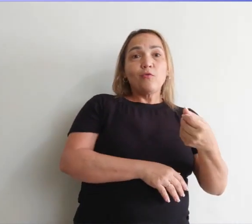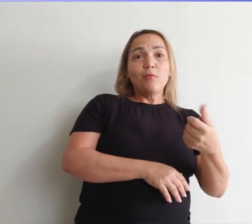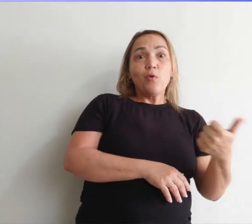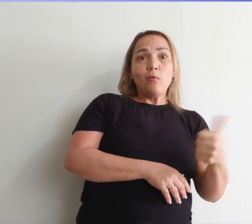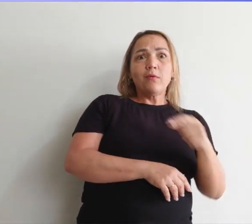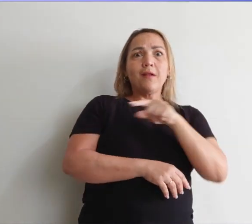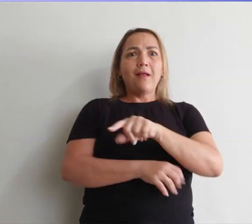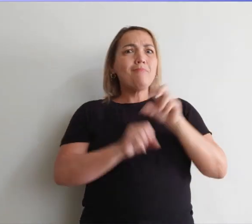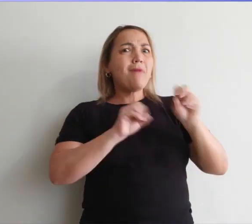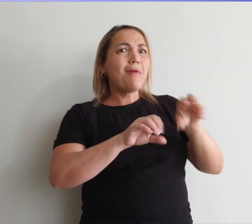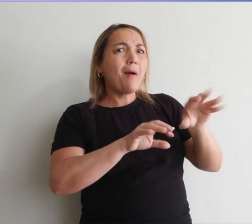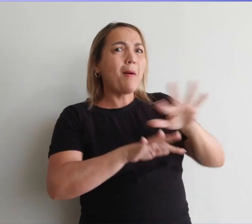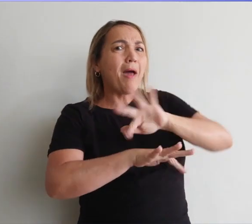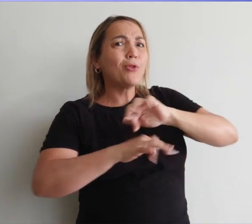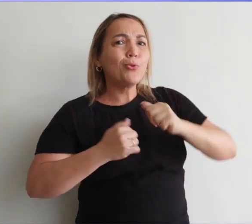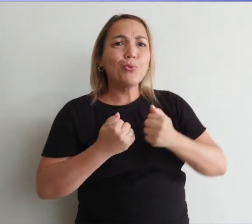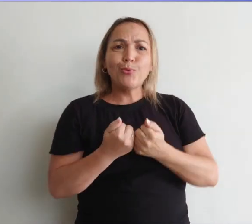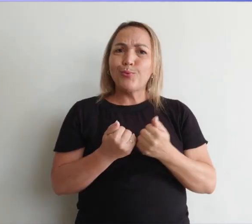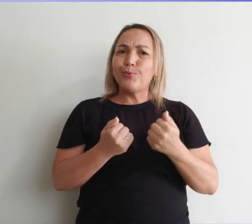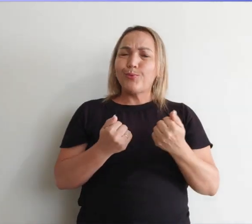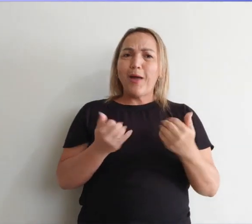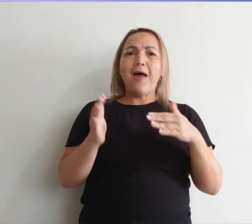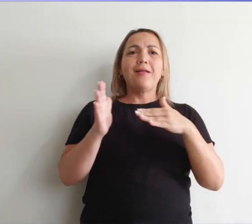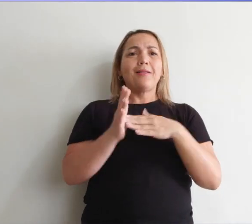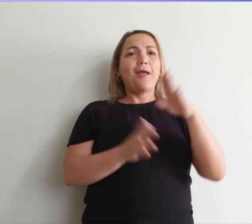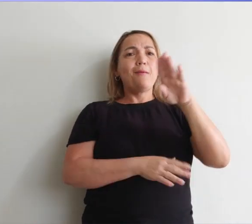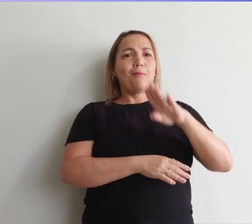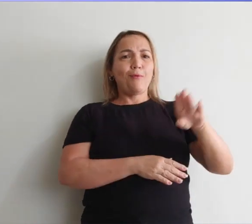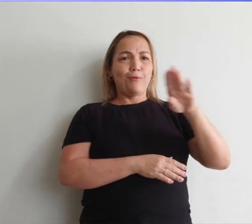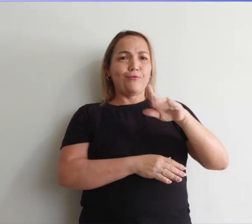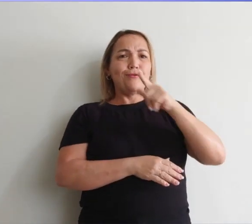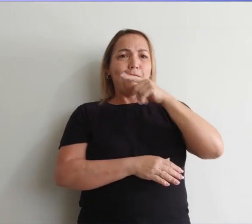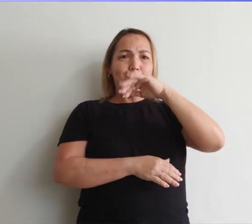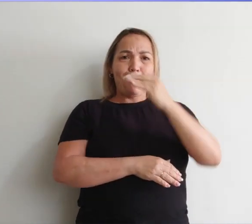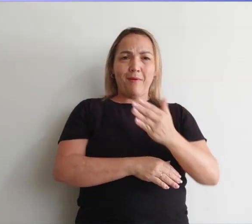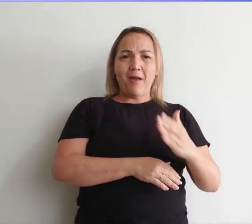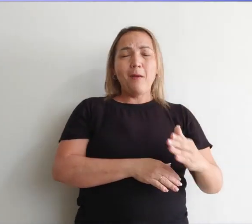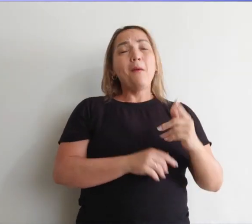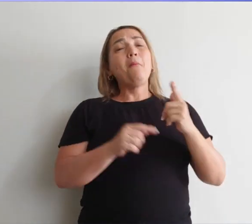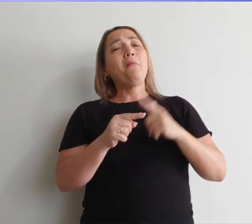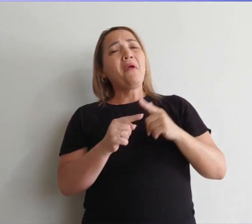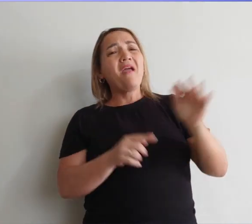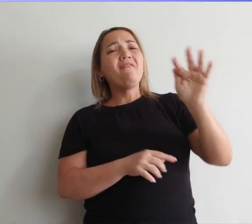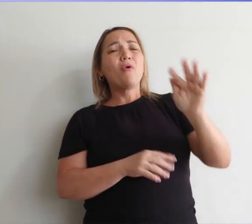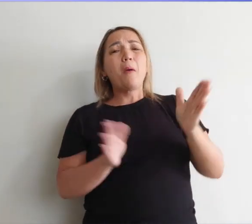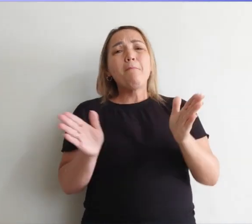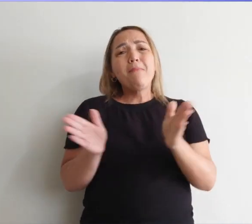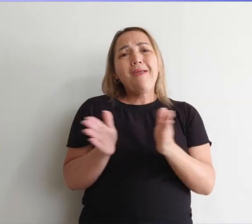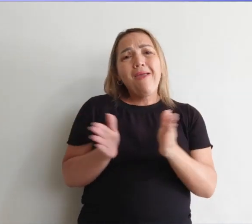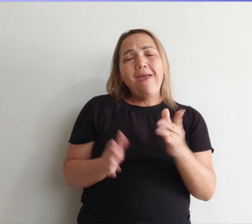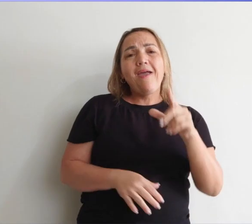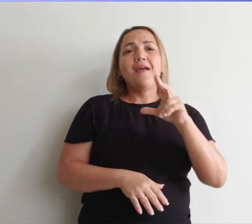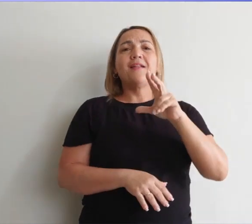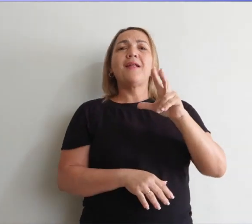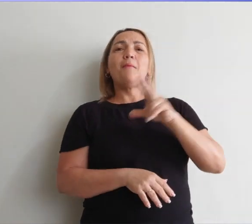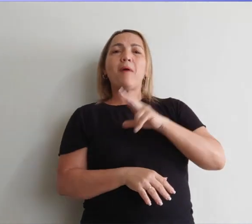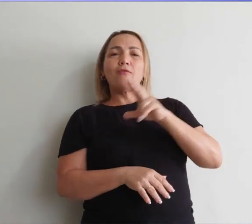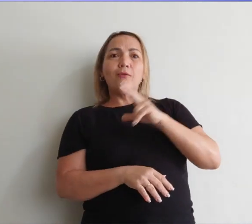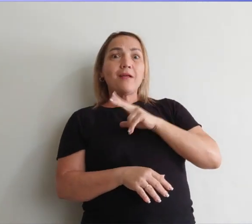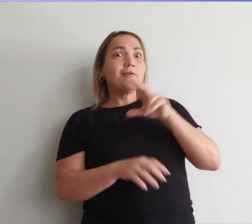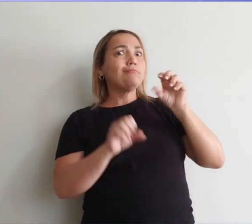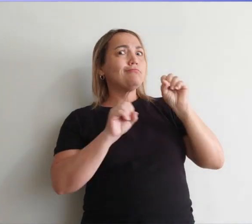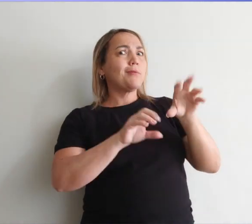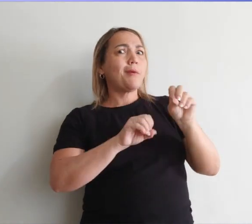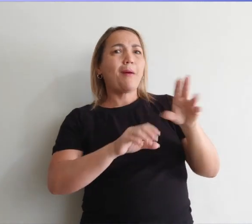marinha. Pois é, porque faculdade particular, pequena. Mas eu dava aula de anatomia vegetal, morfologia